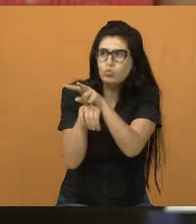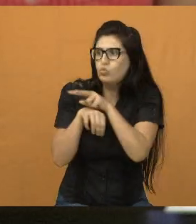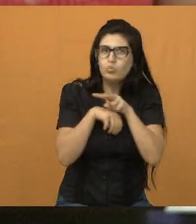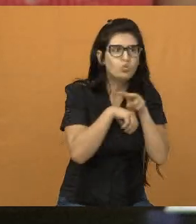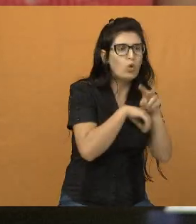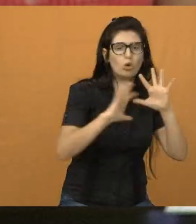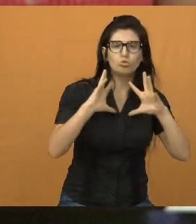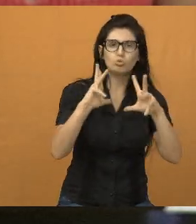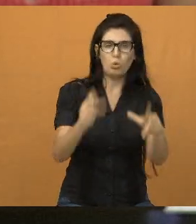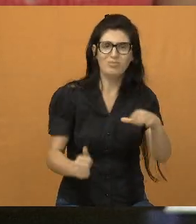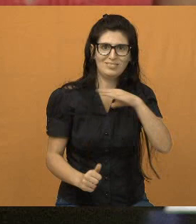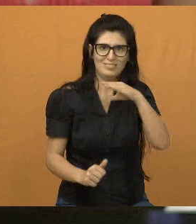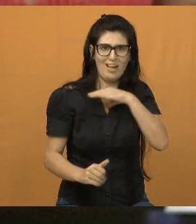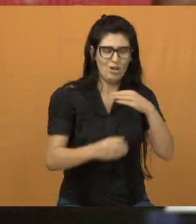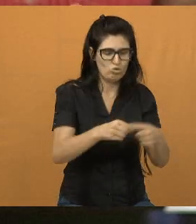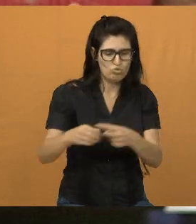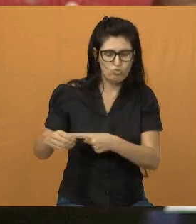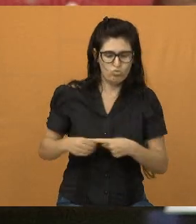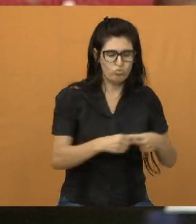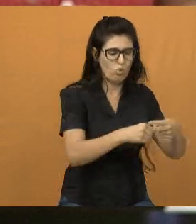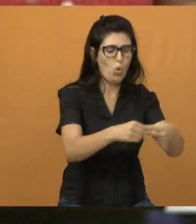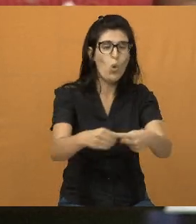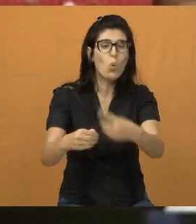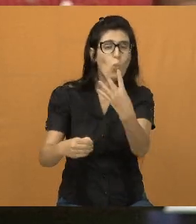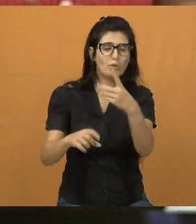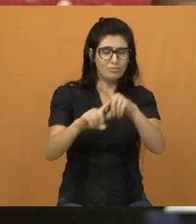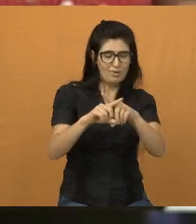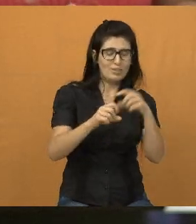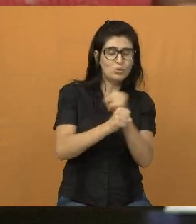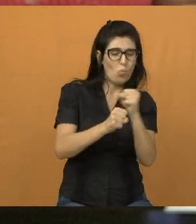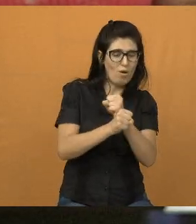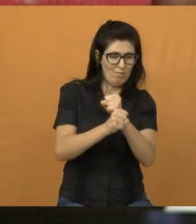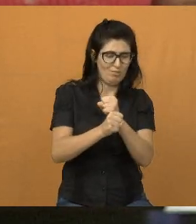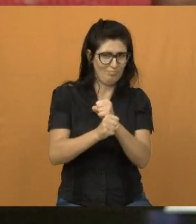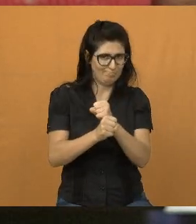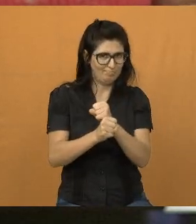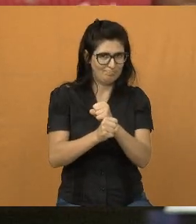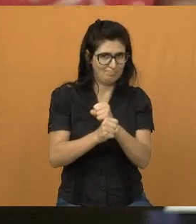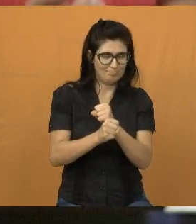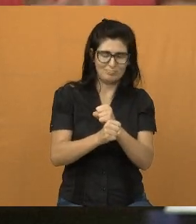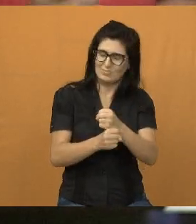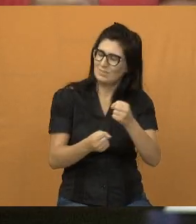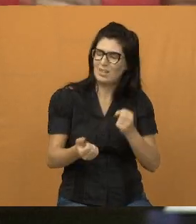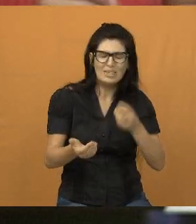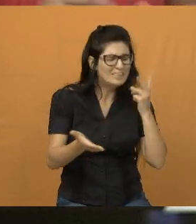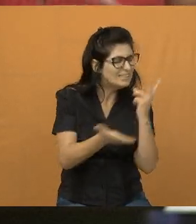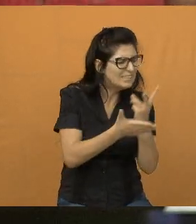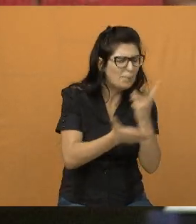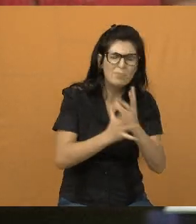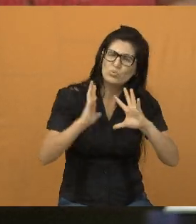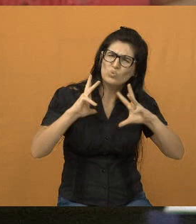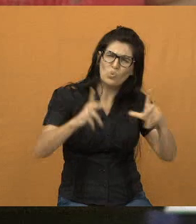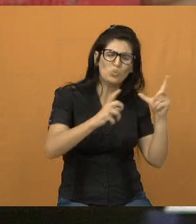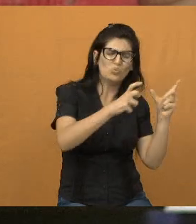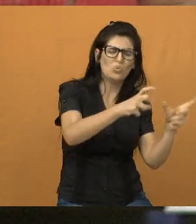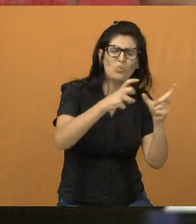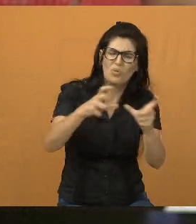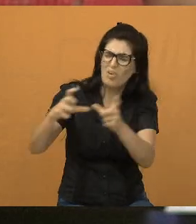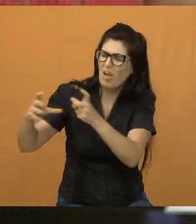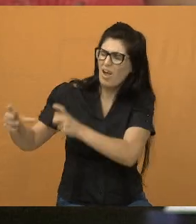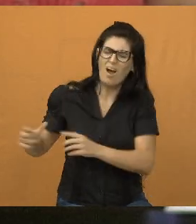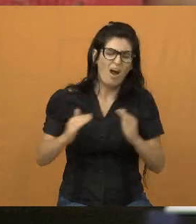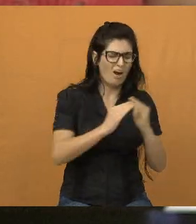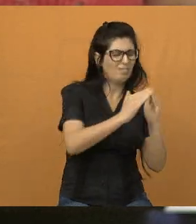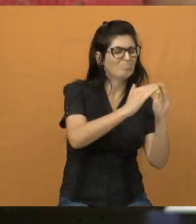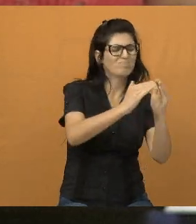Pelo menos 4 vezes ao longo de cada ano, nós percorremos todos os imóveis, nós passamos por todos os imóveis existentes